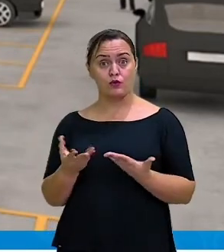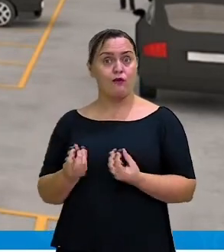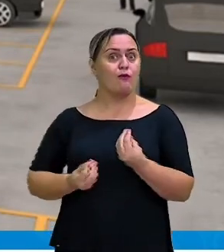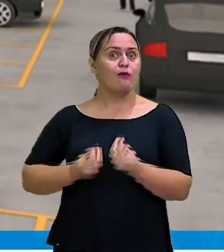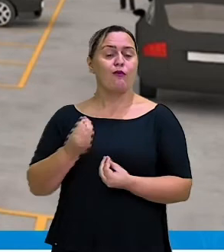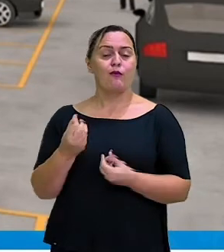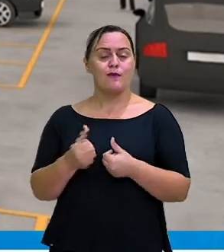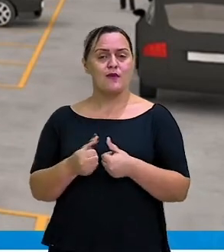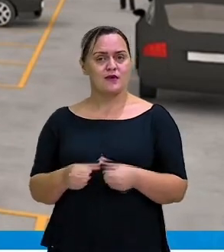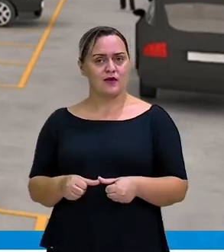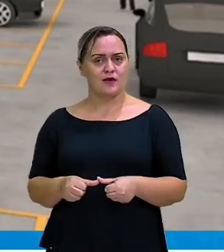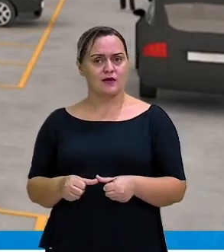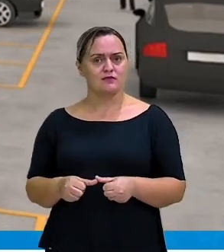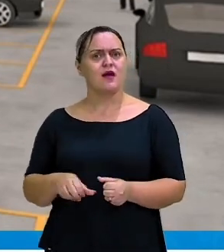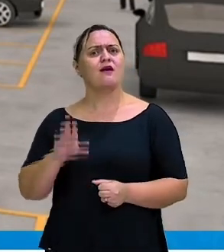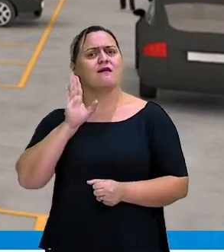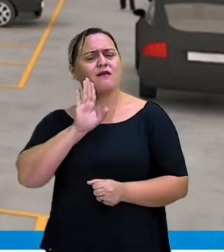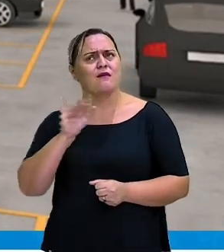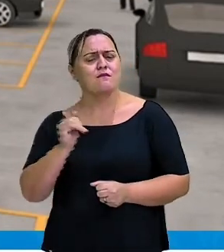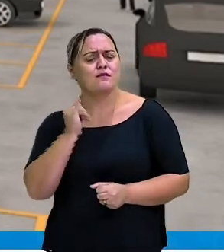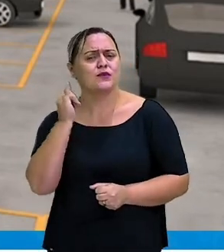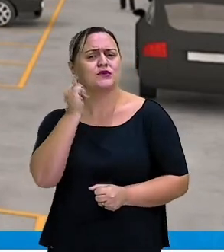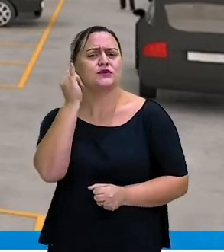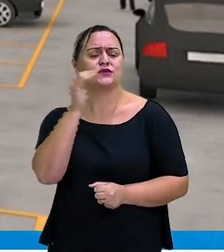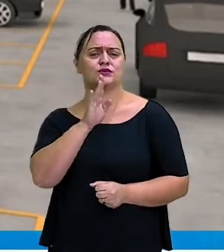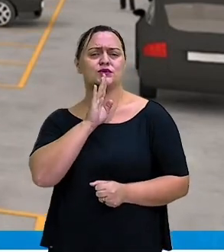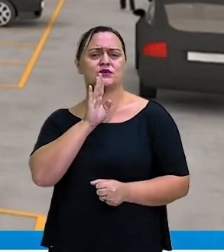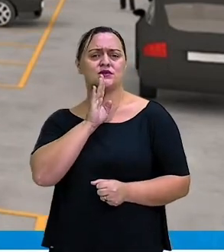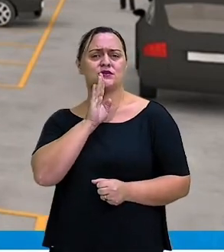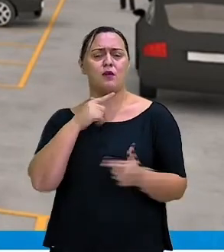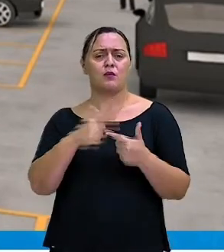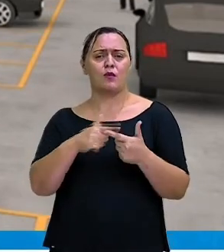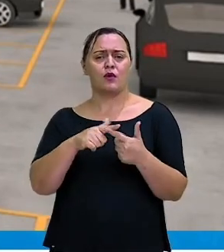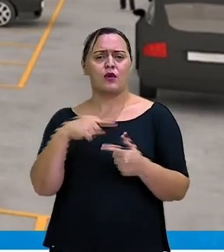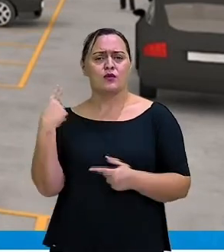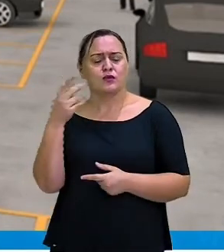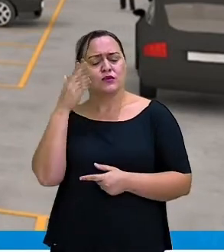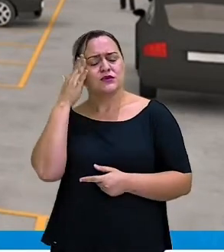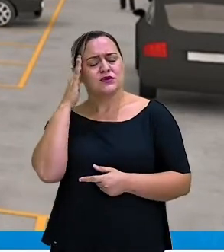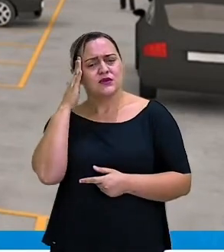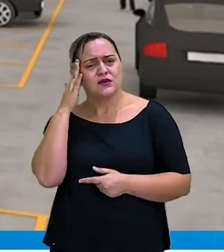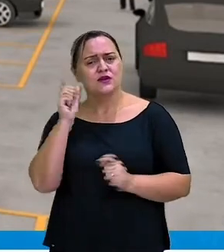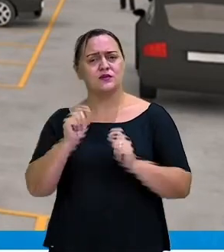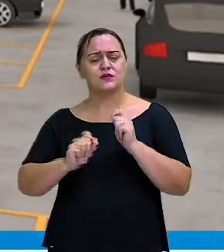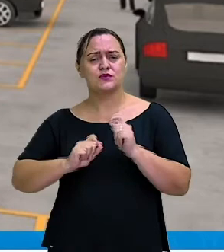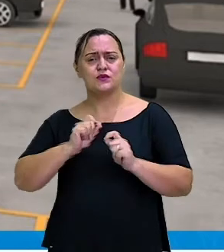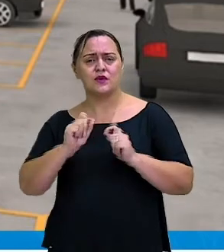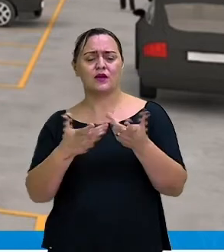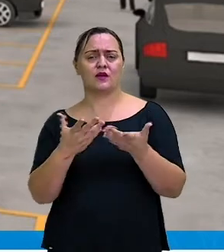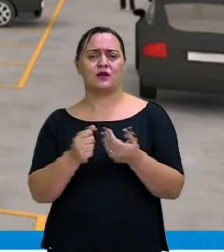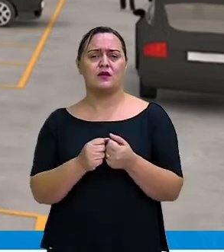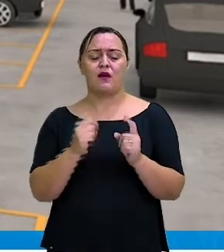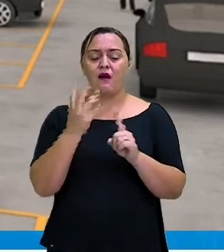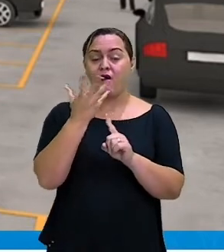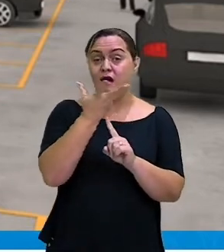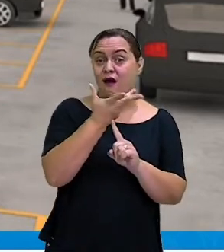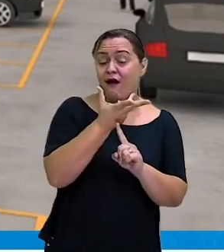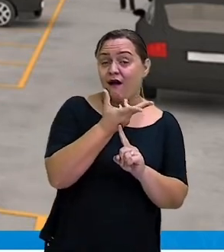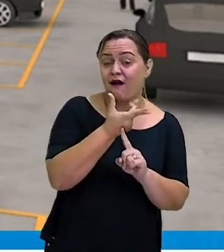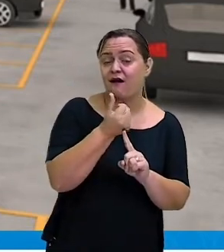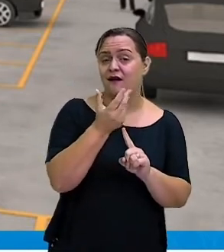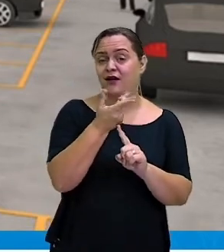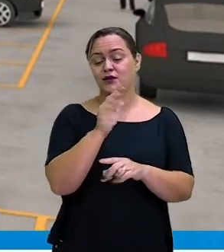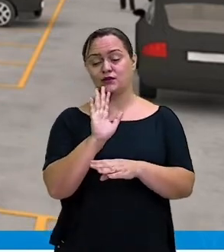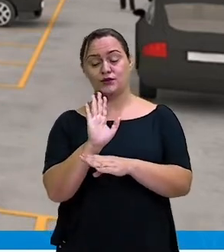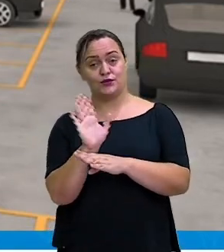essa história e saber que, assim como tudo, como o homem, como a história, a arte, o cinema, vai